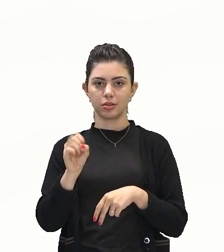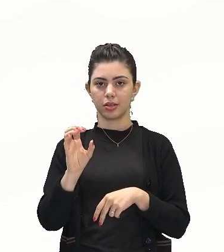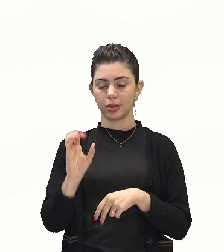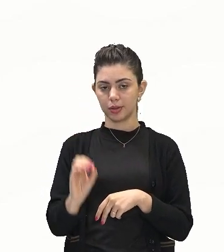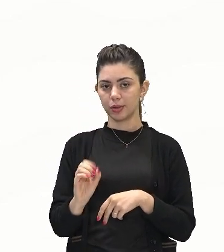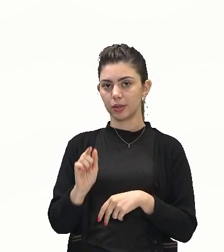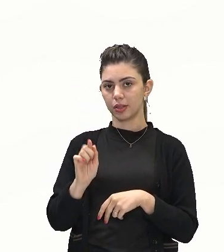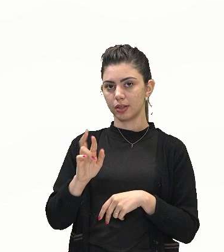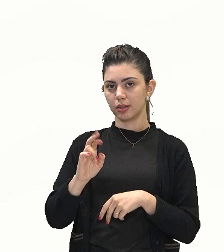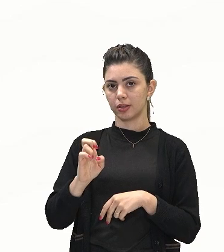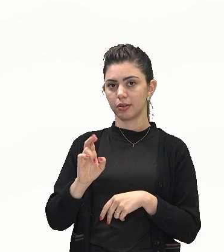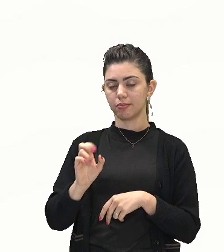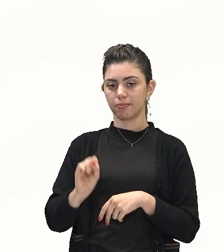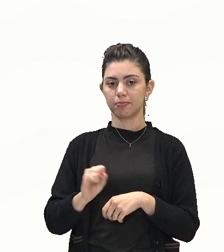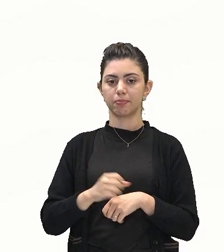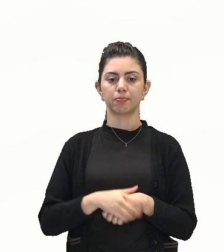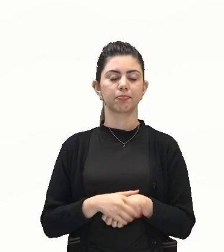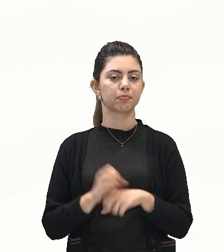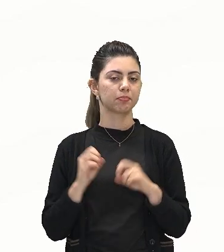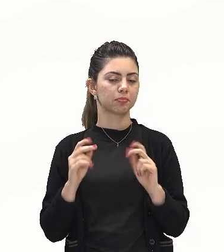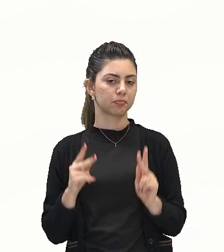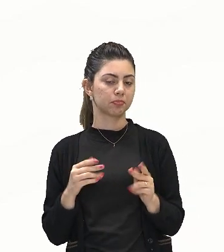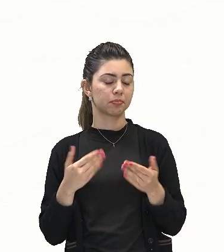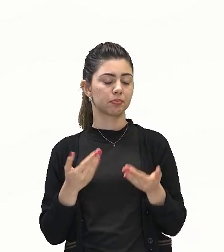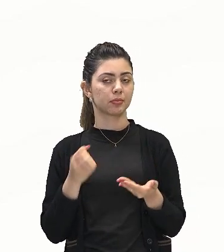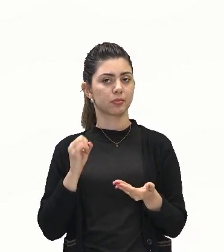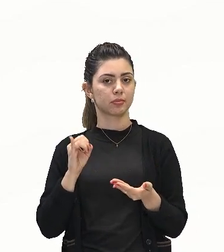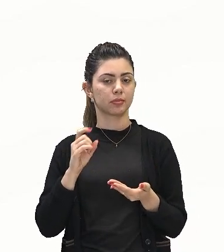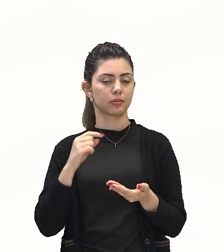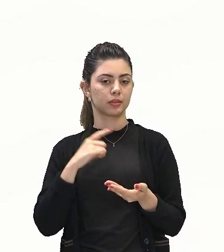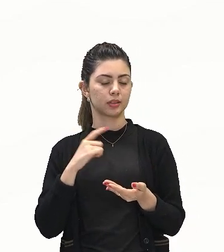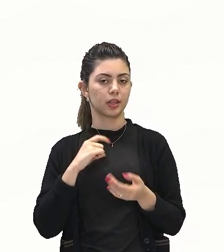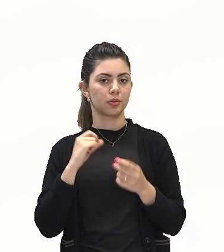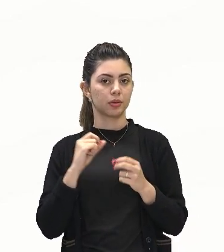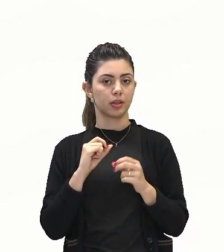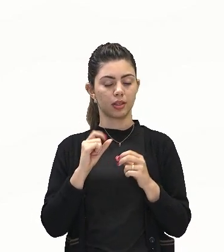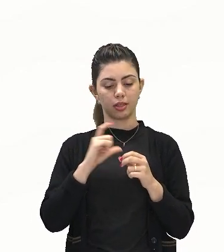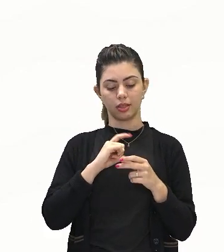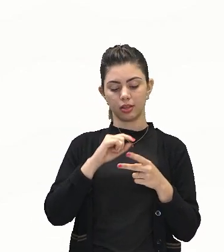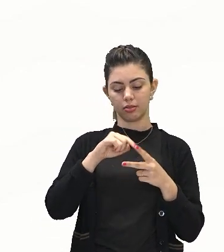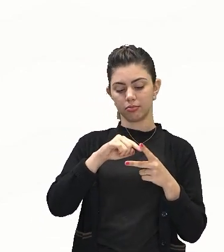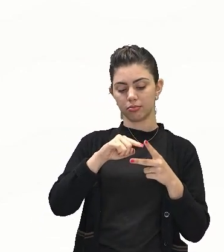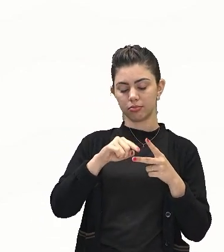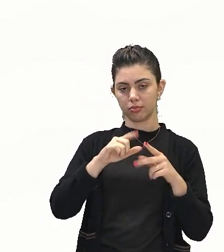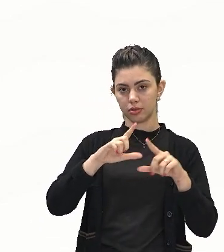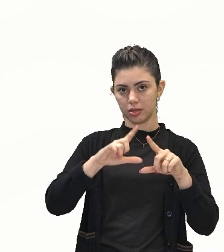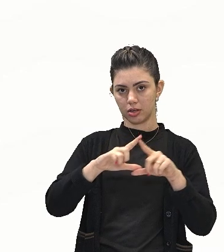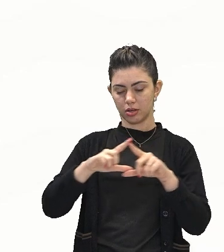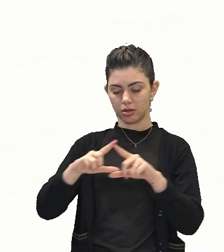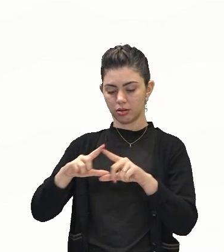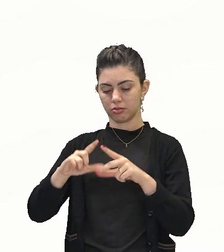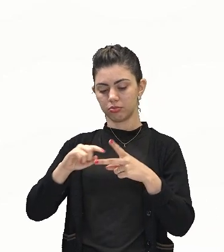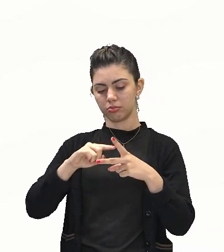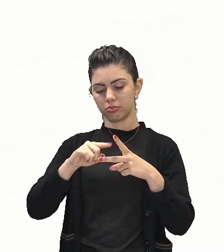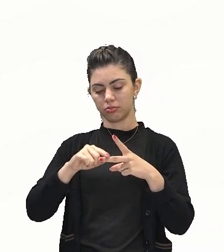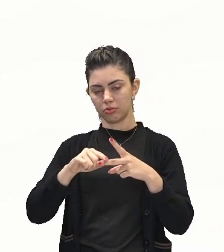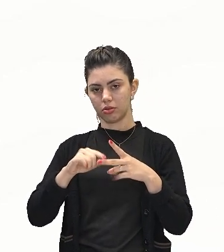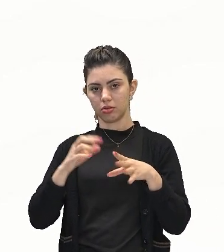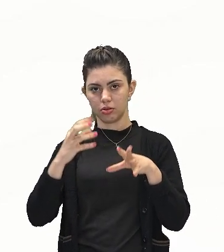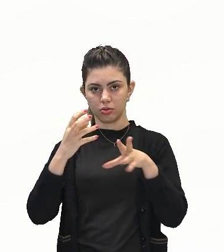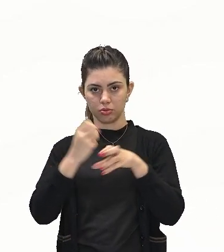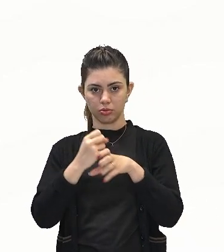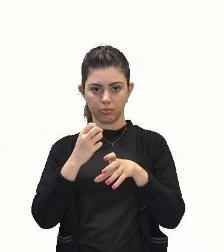180 graus. Tá bom? Então, se eu somar todos os ângulos internos de um triângulo, ok? Será igual